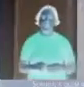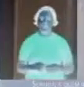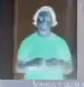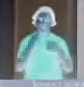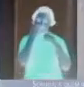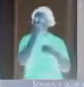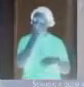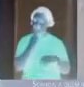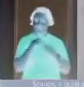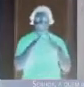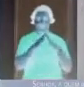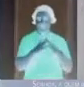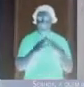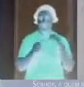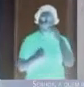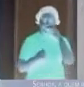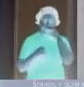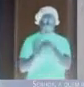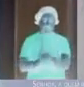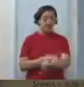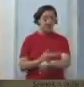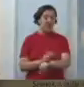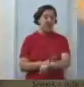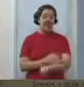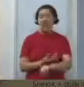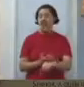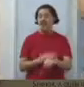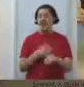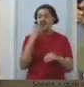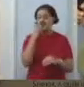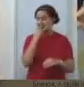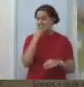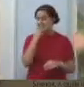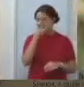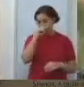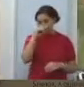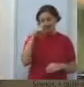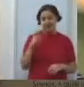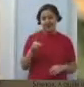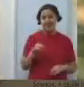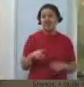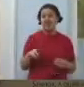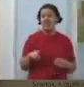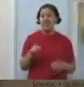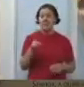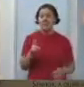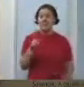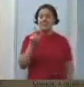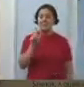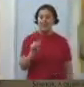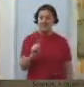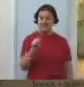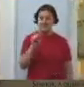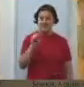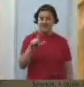bonitinha. Tudo branquinho, as palhinhas amarradas. Uma belezinha. Aquela casinha bonitinha, casinha de